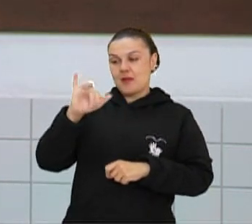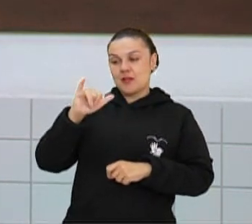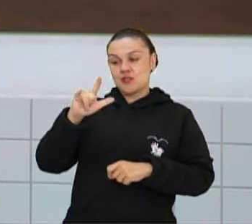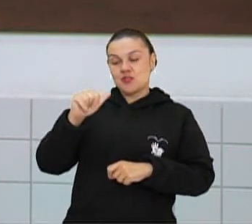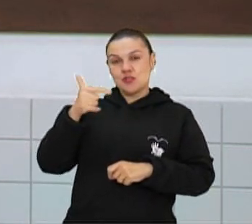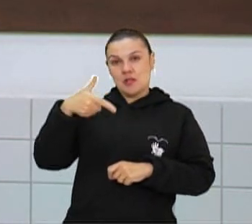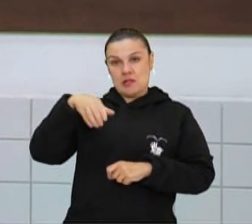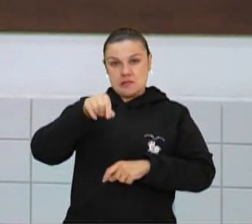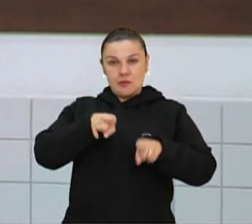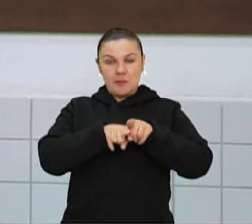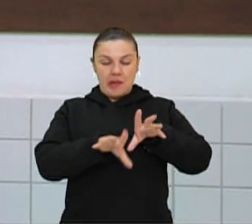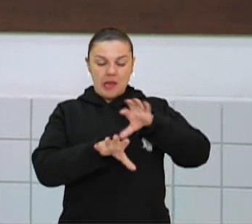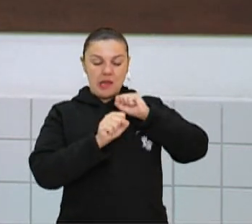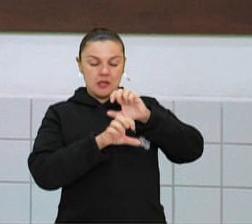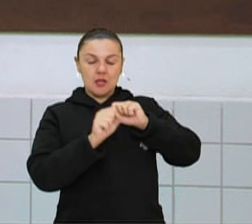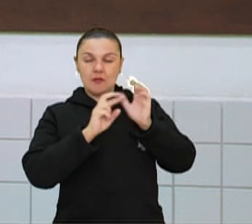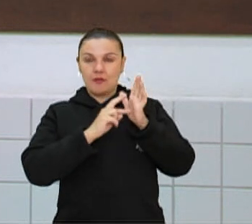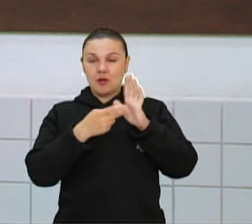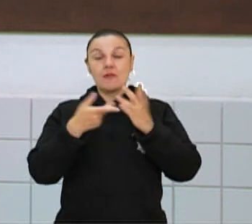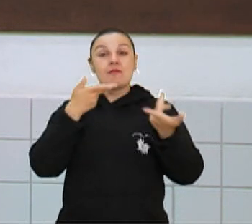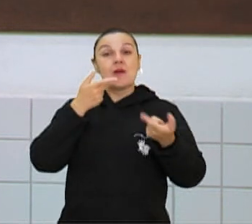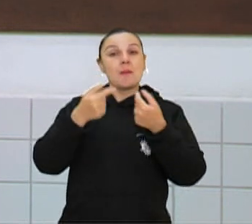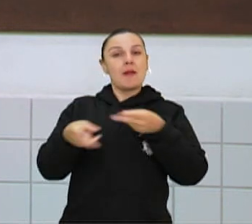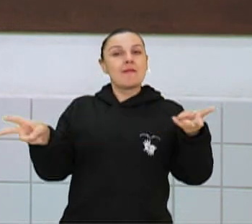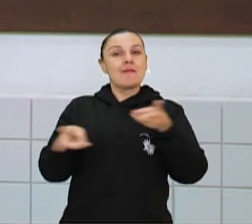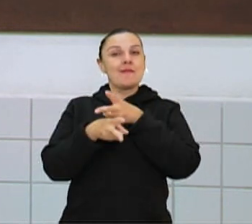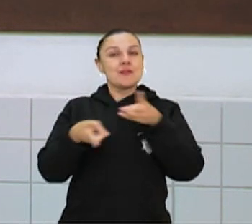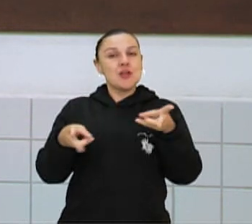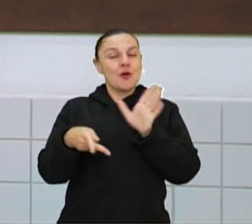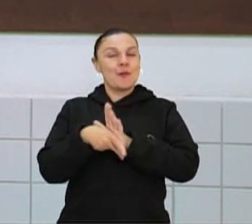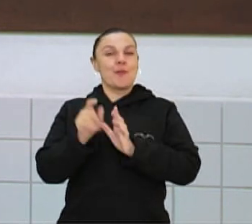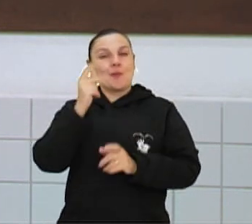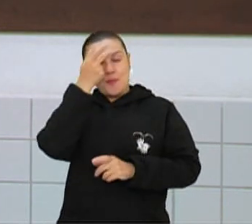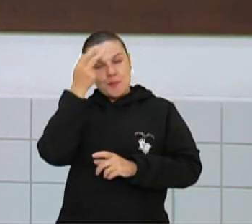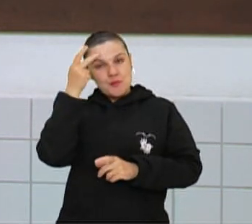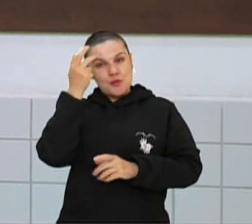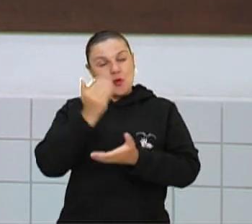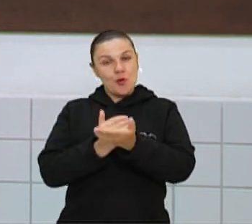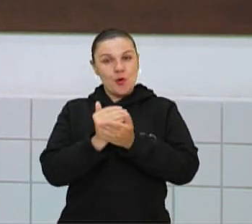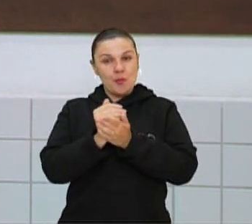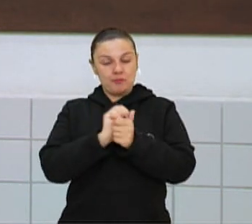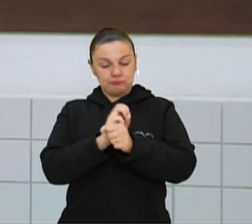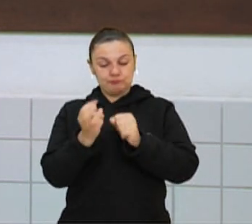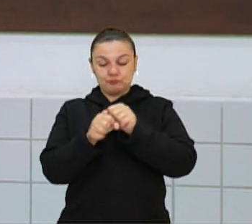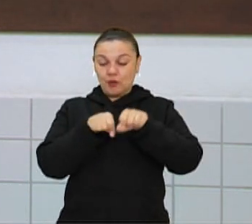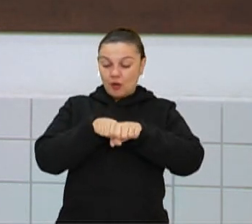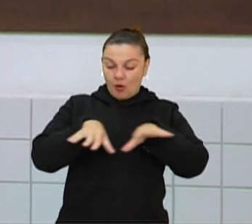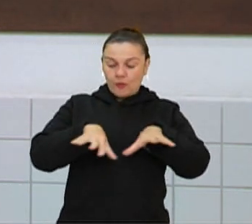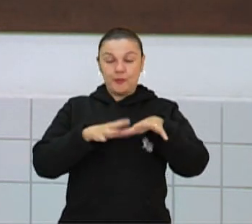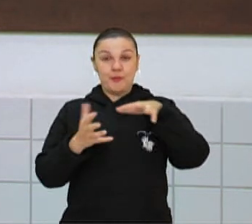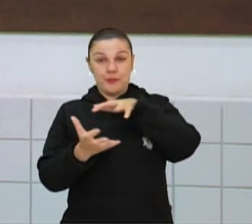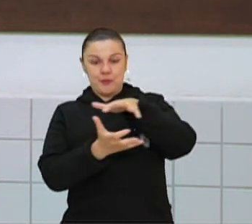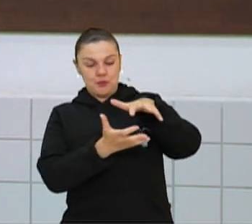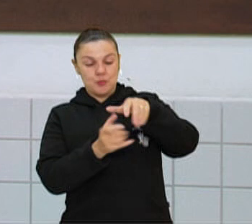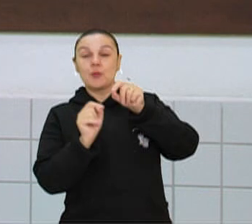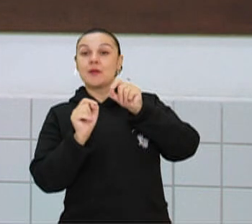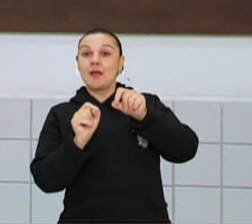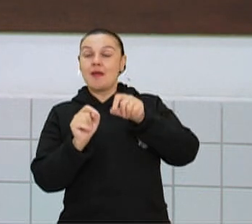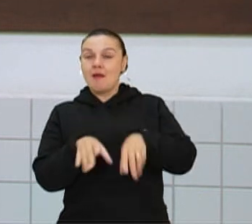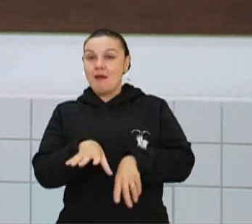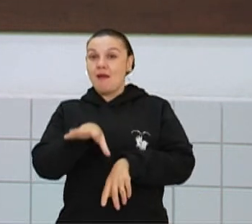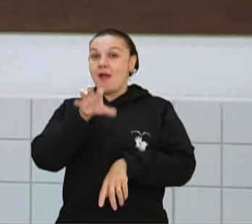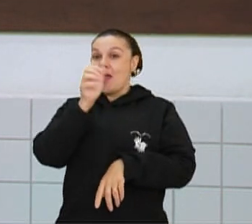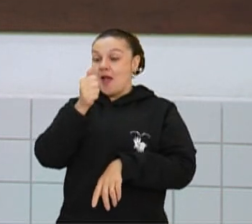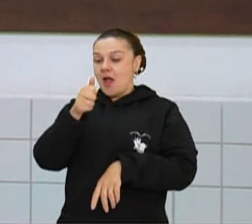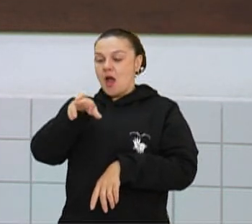muito isso, por exemplo, esse ano, quando a gente fala de ventiladores mecânicos, com o aumento dos casos de Covid aí no mundo. Ventilação é a entrada do ar,